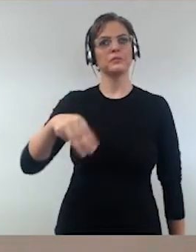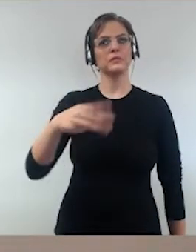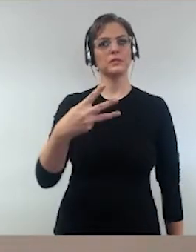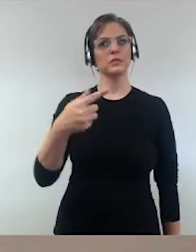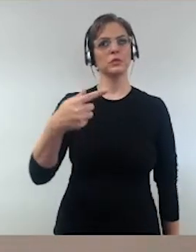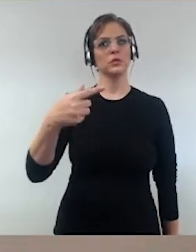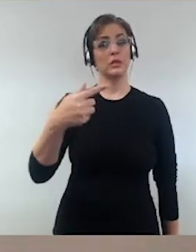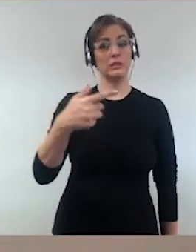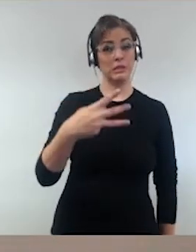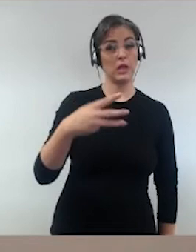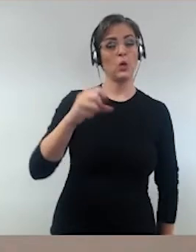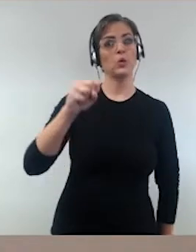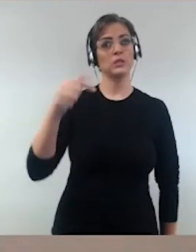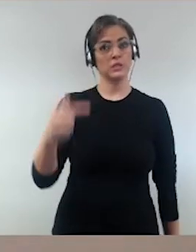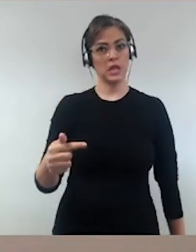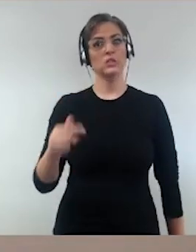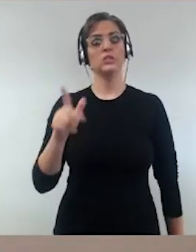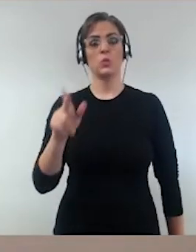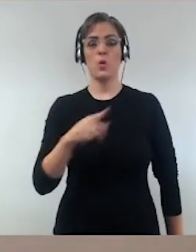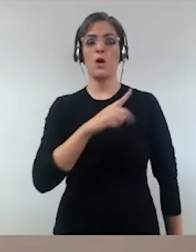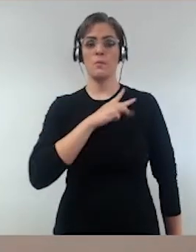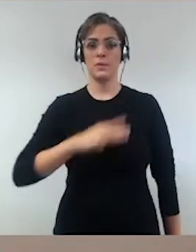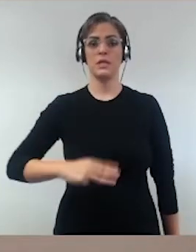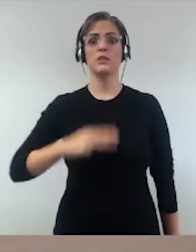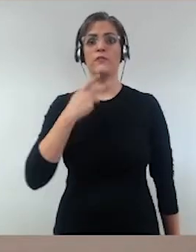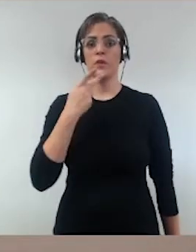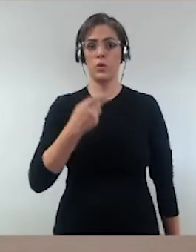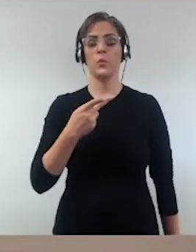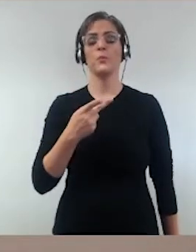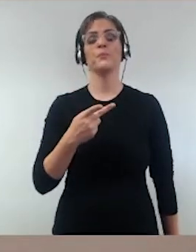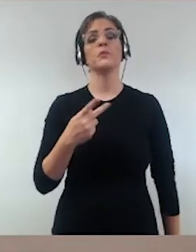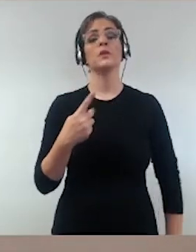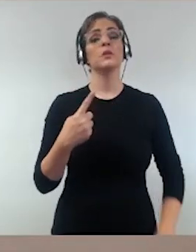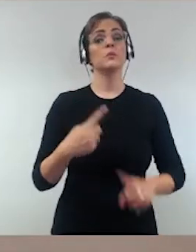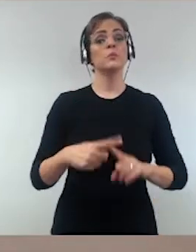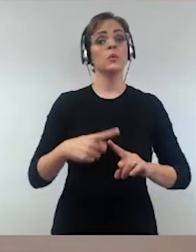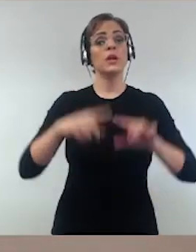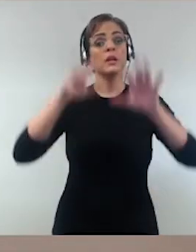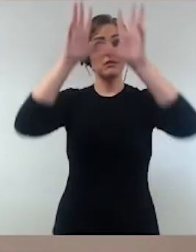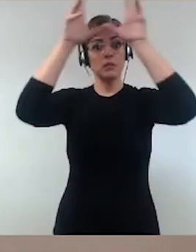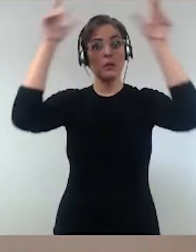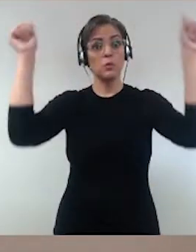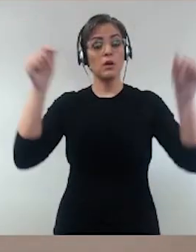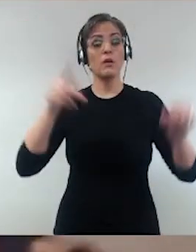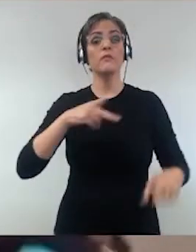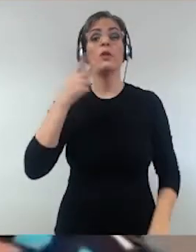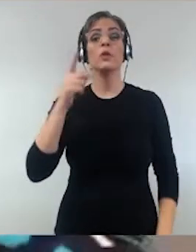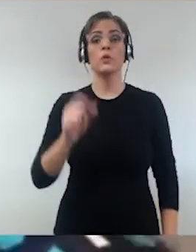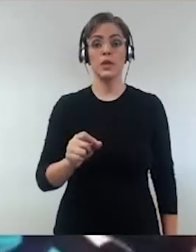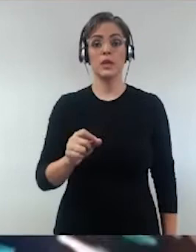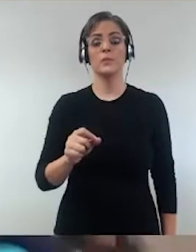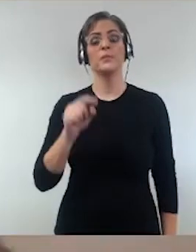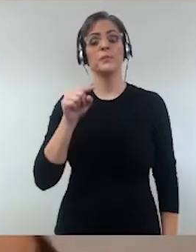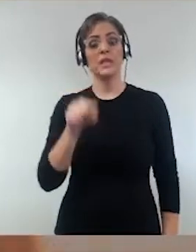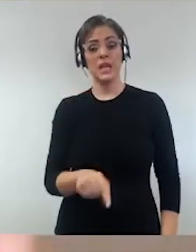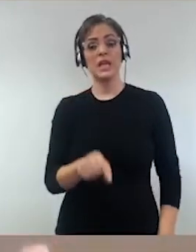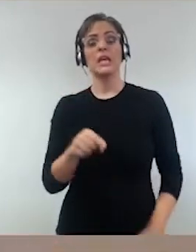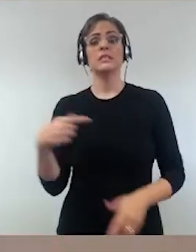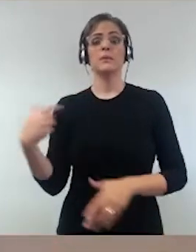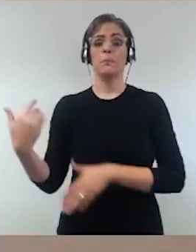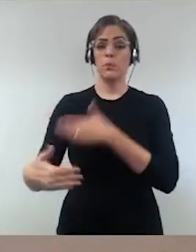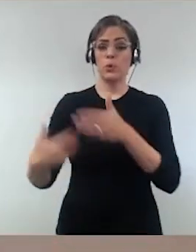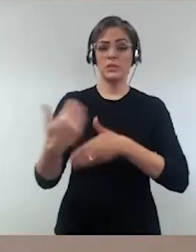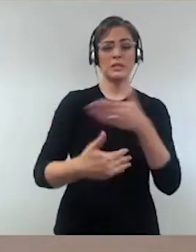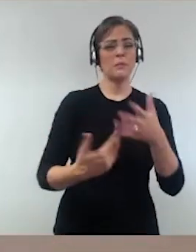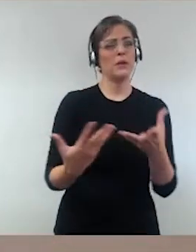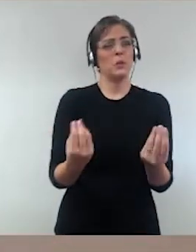conforme o ministro Cueva já expôs, porque o que o tribunal diz? Quando a gente está falando desse processamento imenso que se